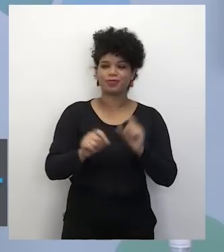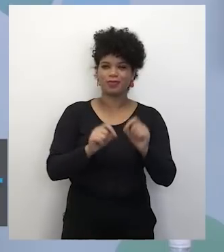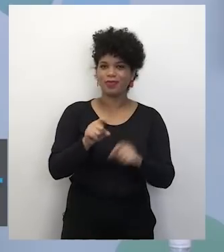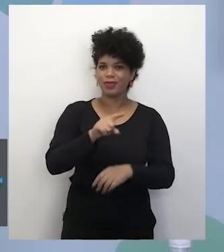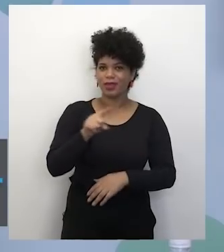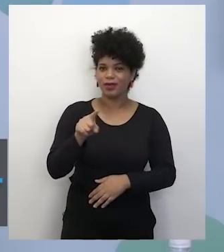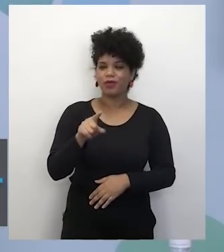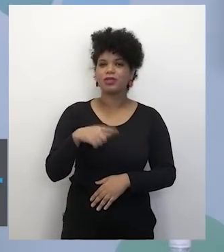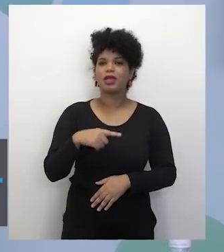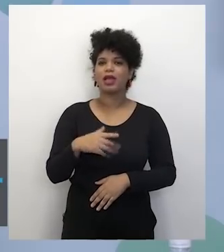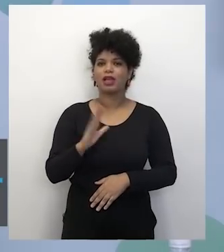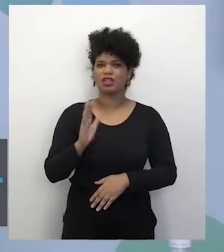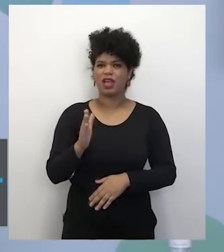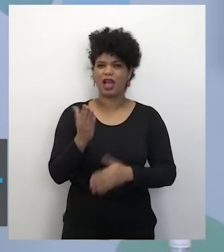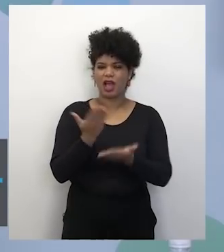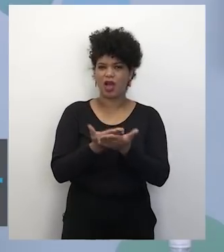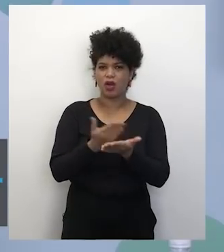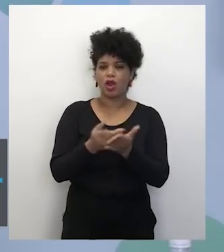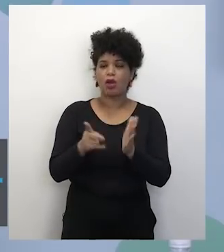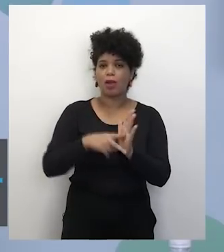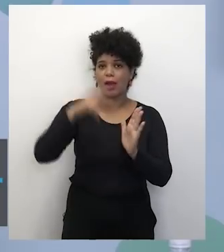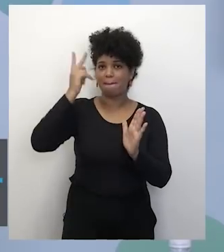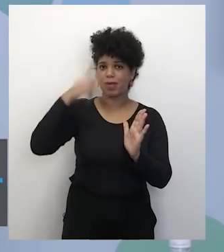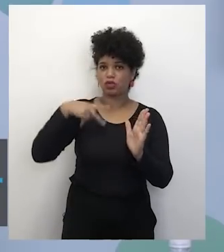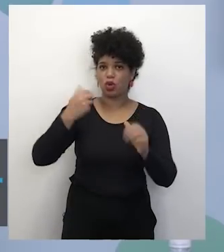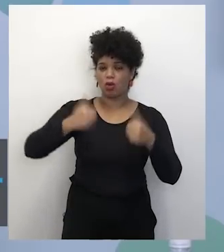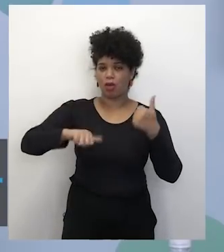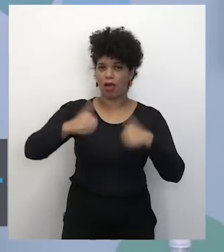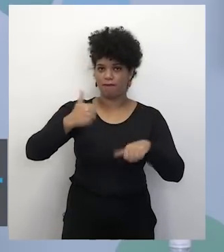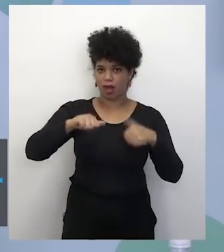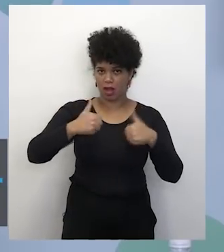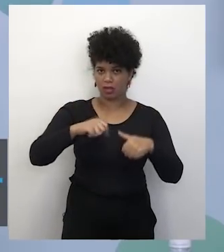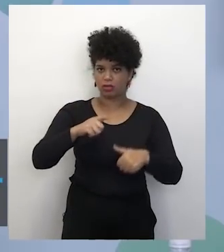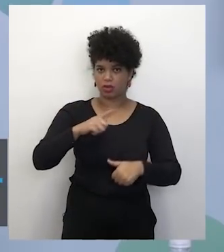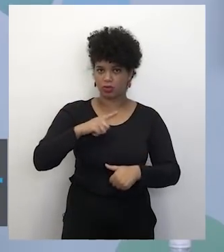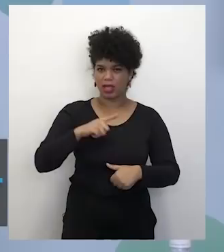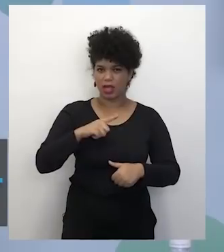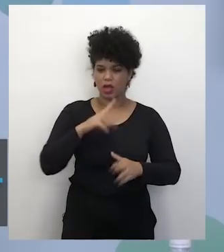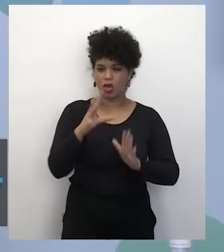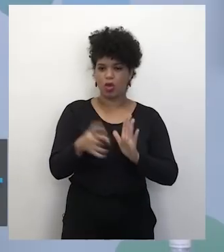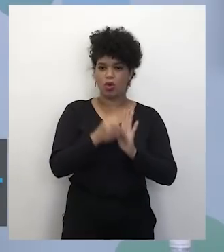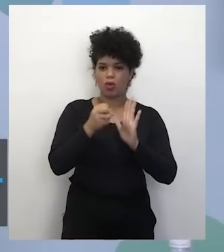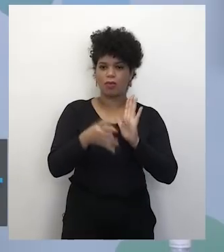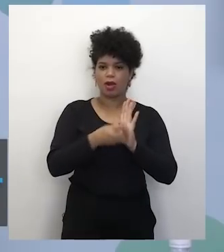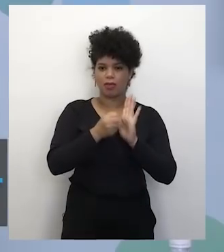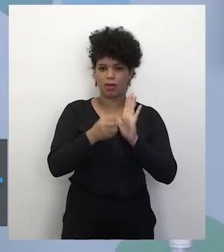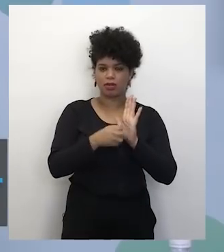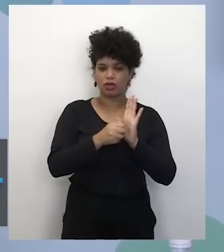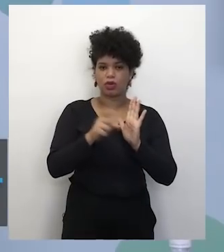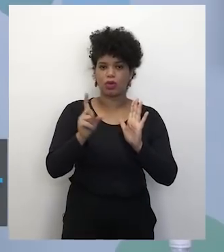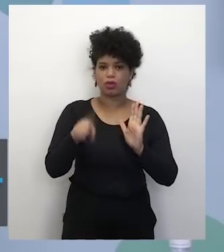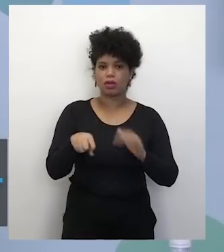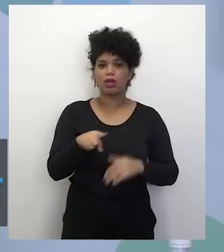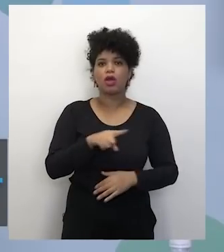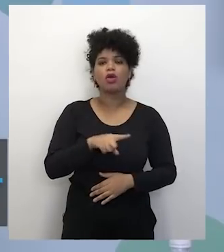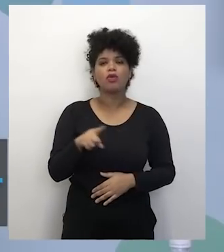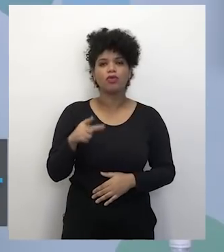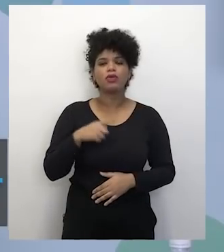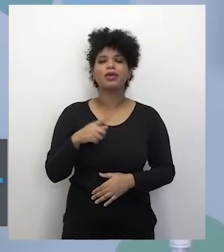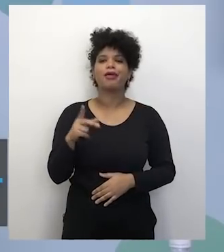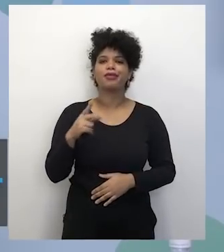você que perdeu a aula das rubricas, do preenchimento das rubricas, que é aquele preenchimento que os estudantes fazem